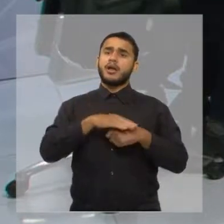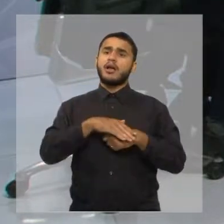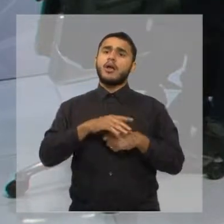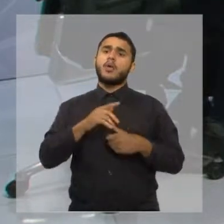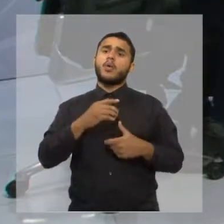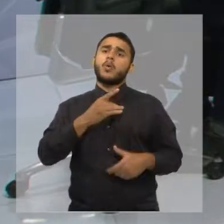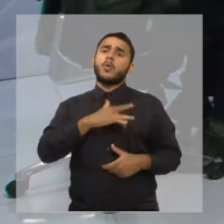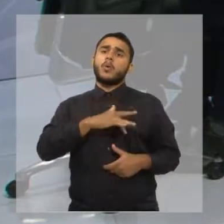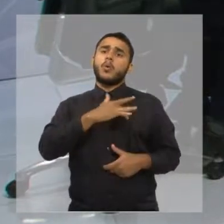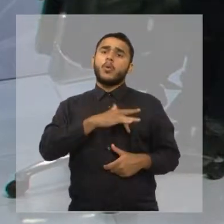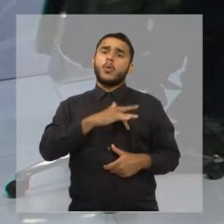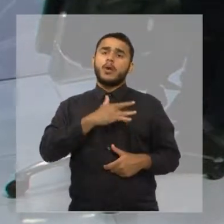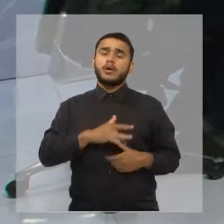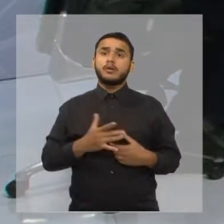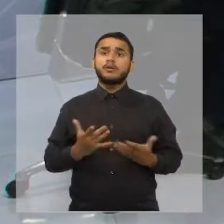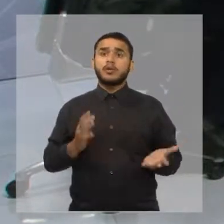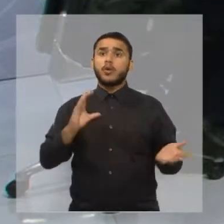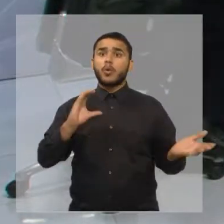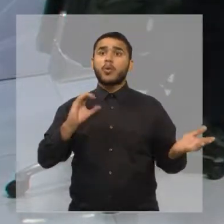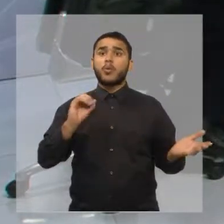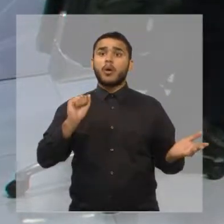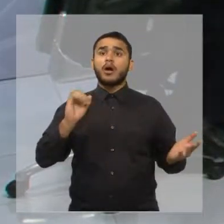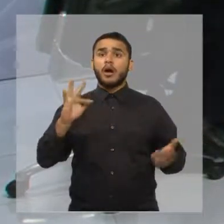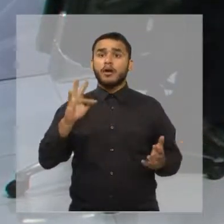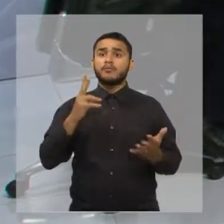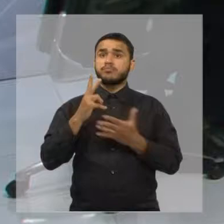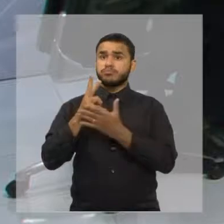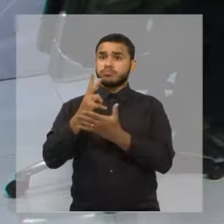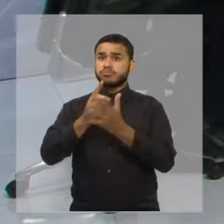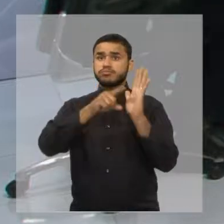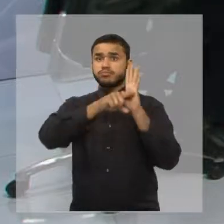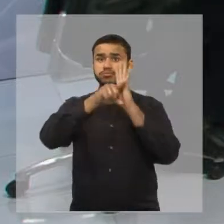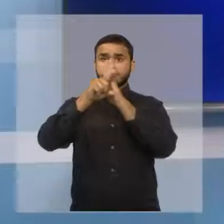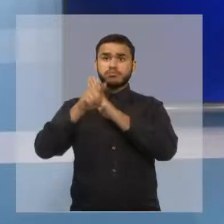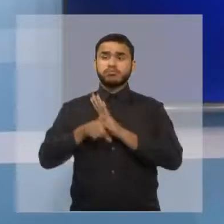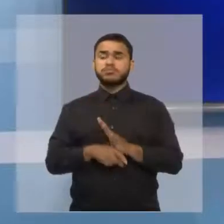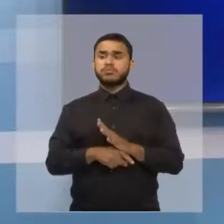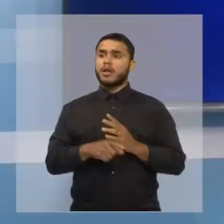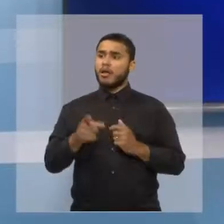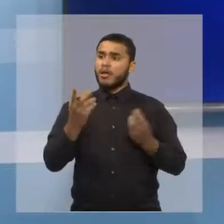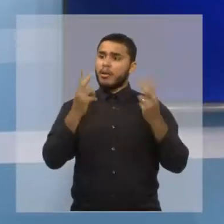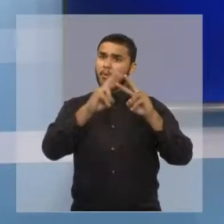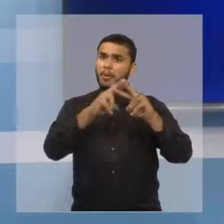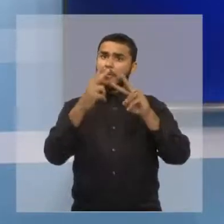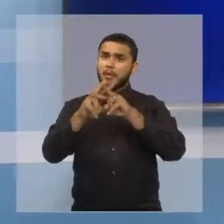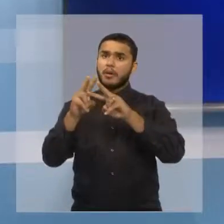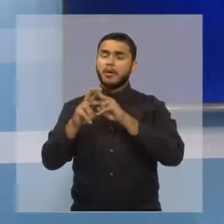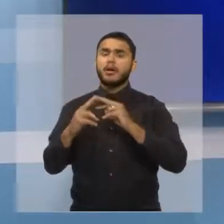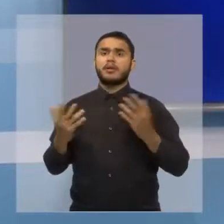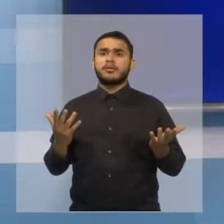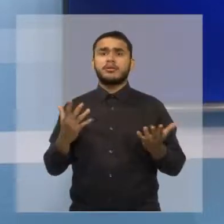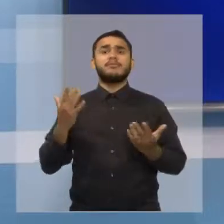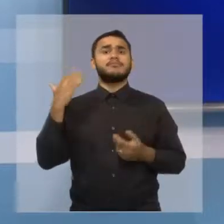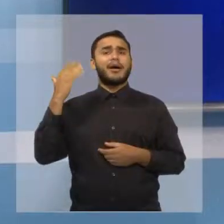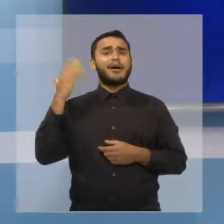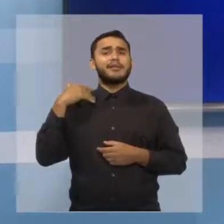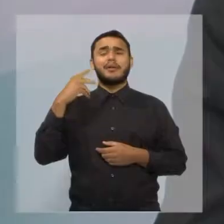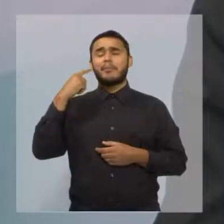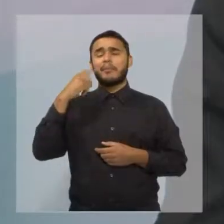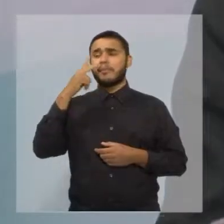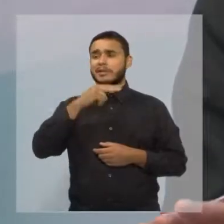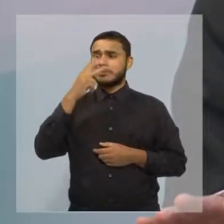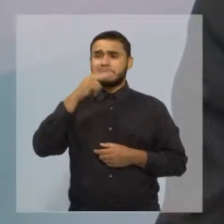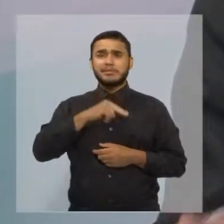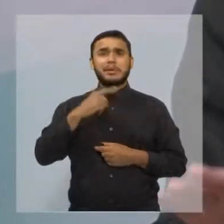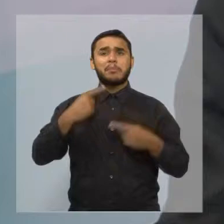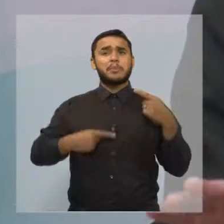vítima. Nada. Tinha que o COAF estar lá, estar apurando, continuar esse trabalho contra a corrupção. Eu acho que isso é uma reação da velha política, e